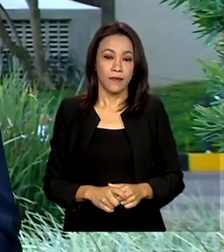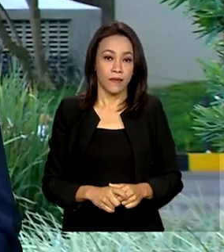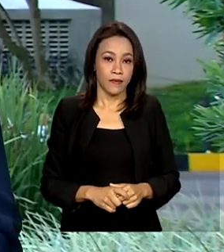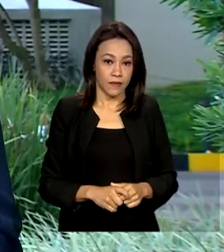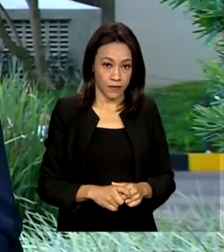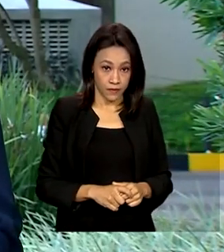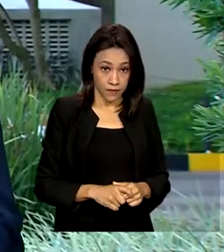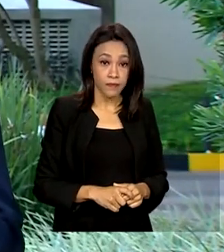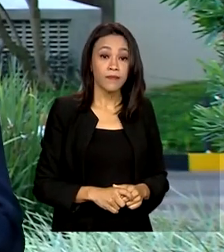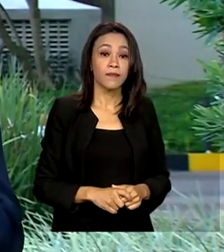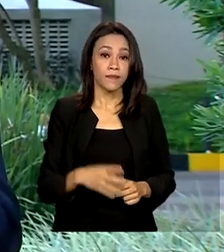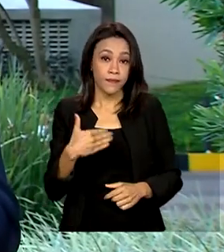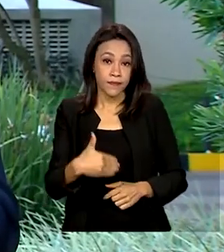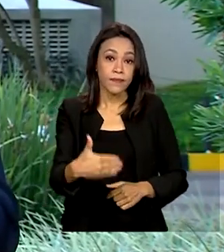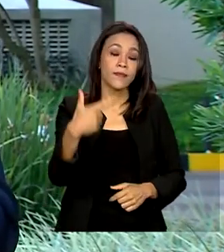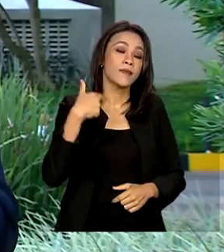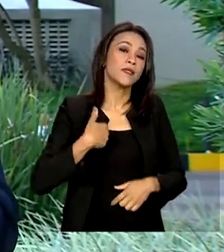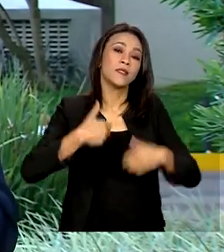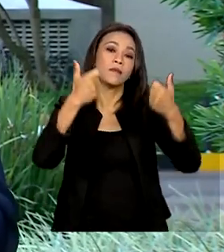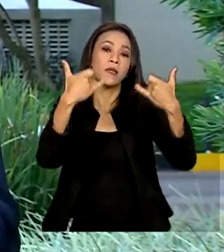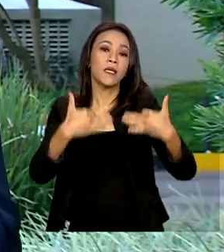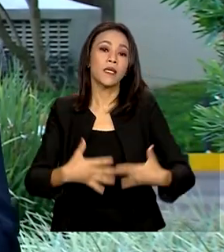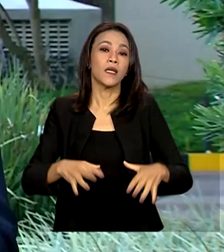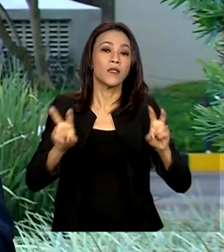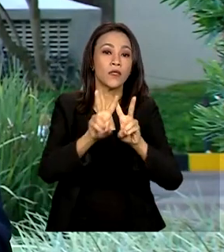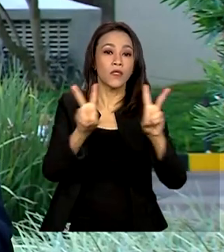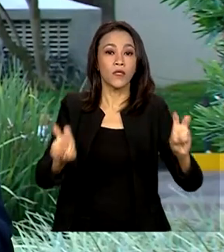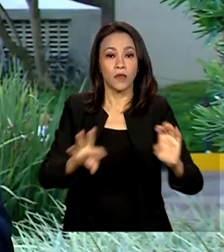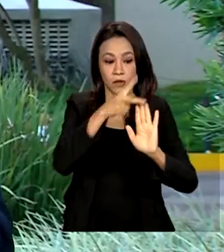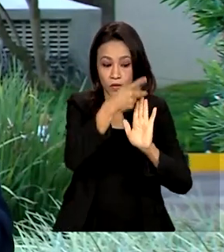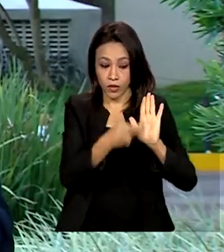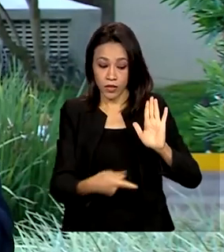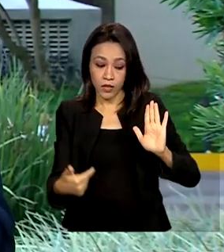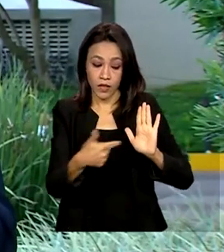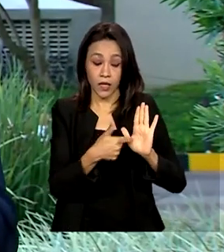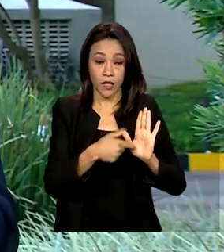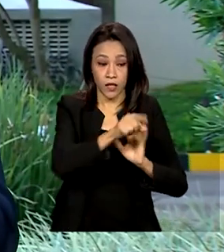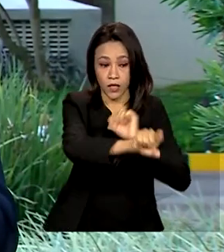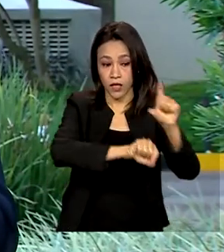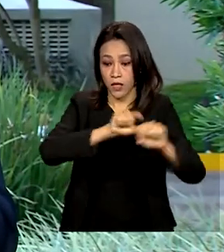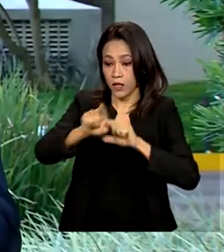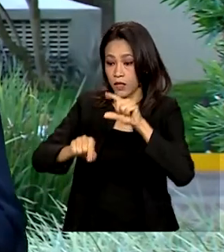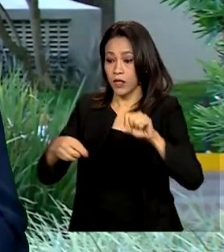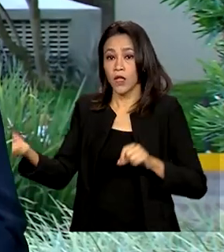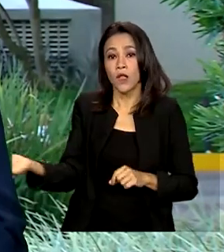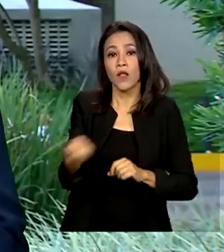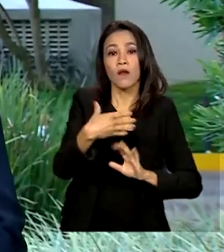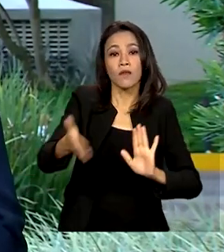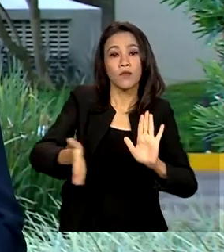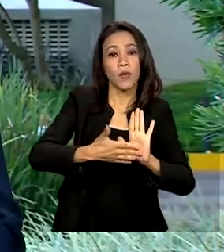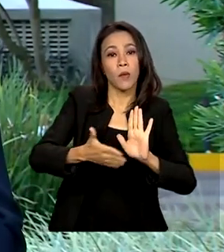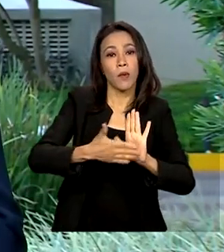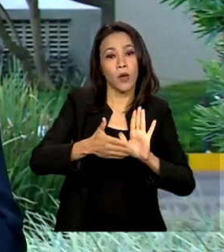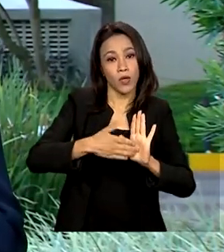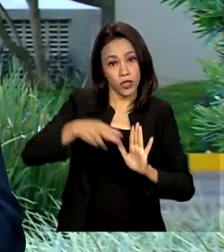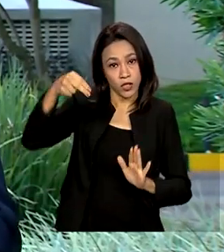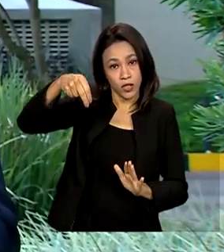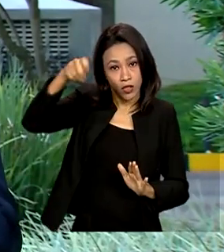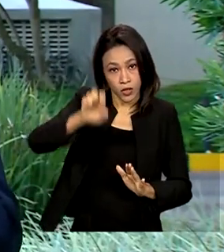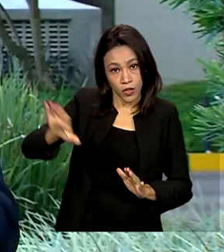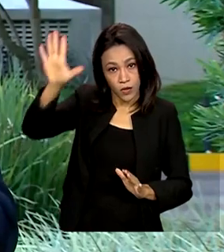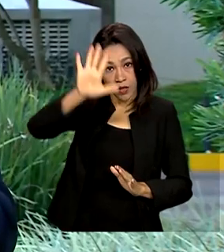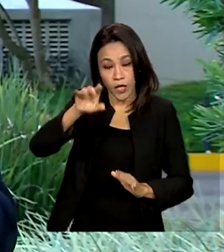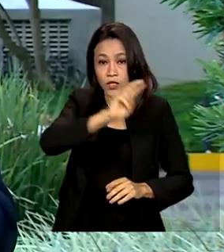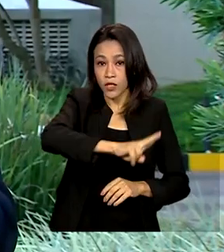E olha, ainda falando sobre o projeto Floresta Viva, ele vai selecionar novas propostas de preservação para o Nordeste, o Norte, o